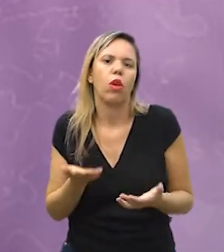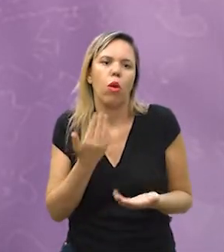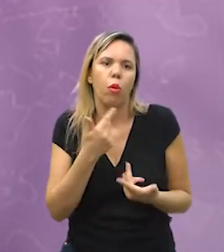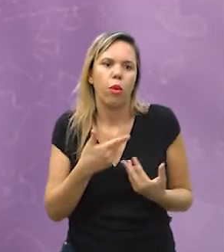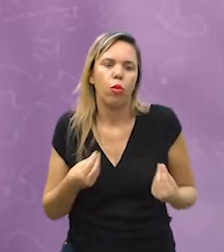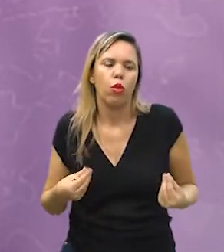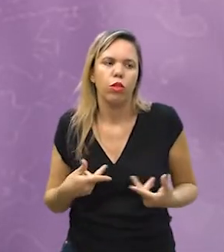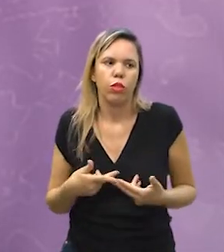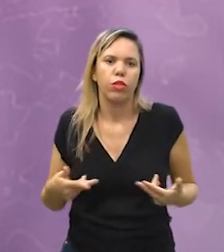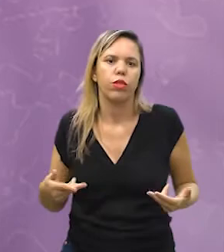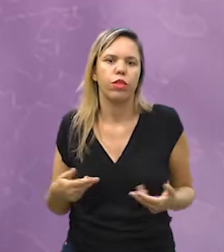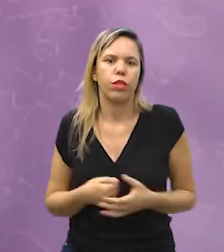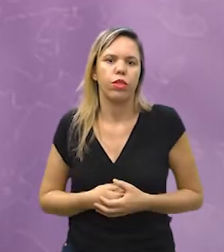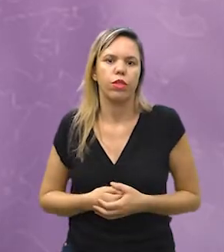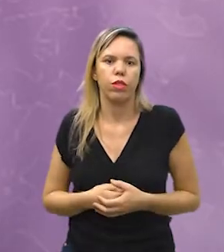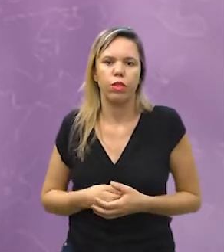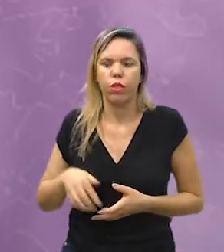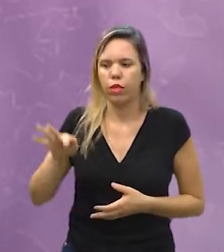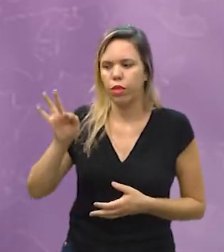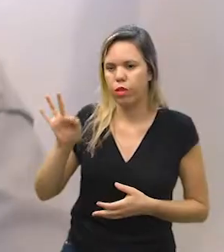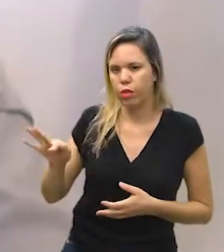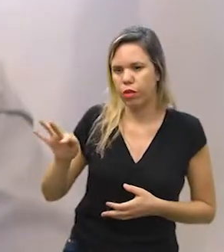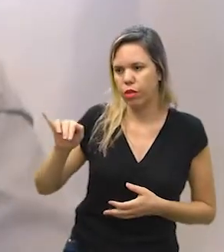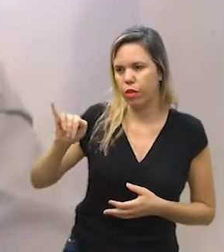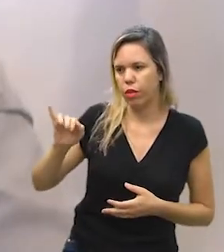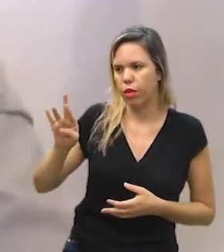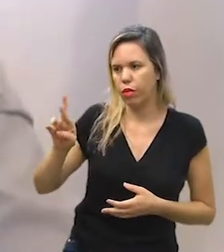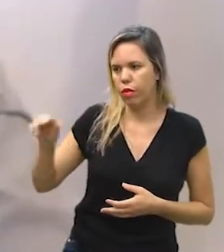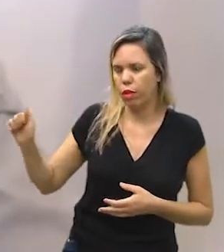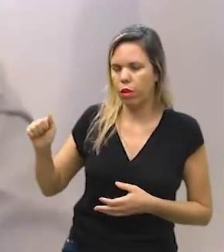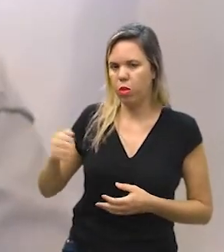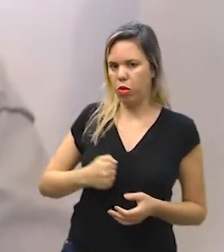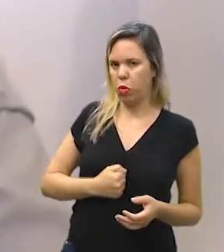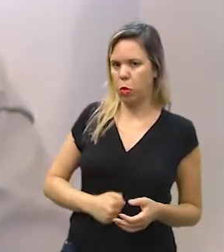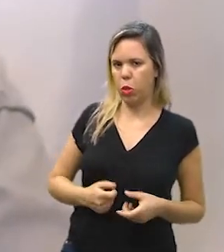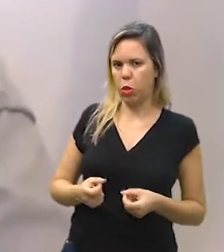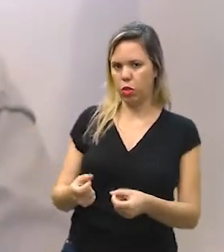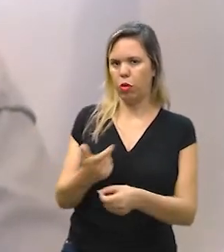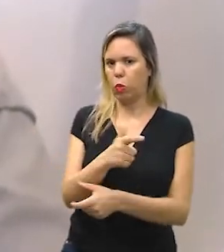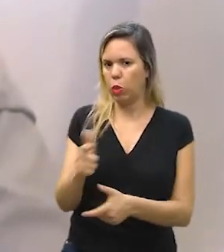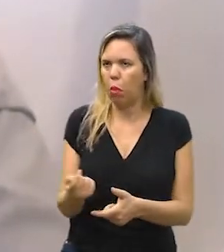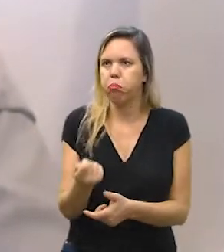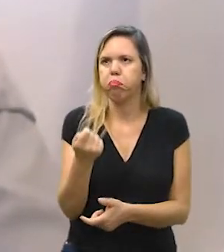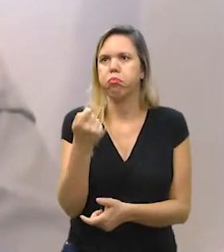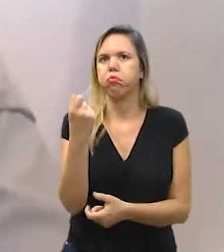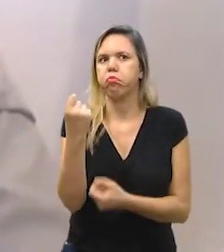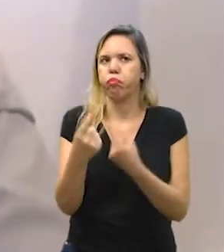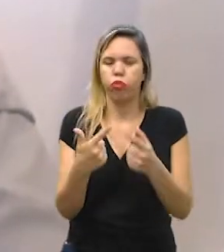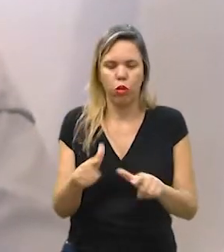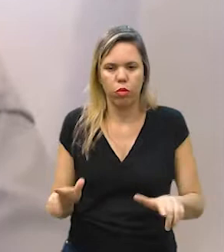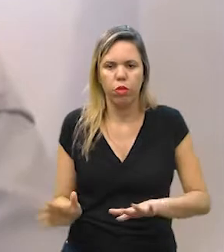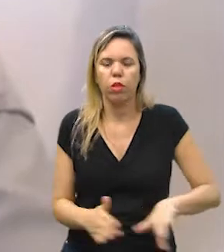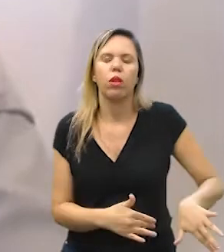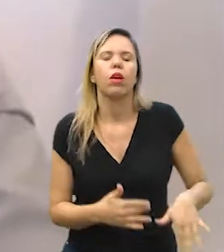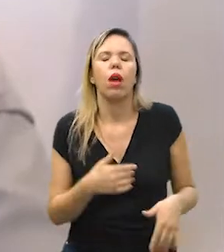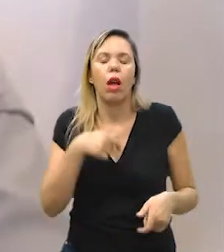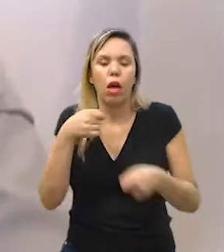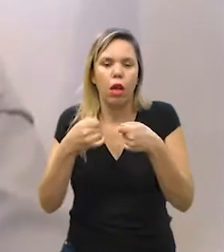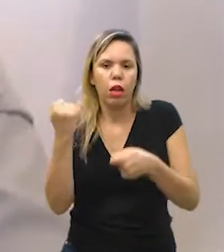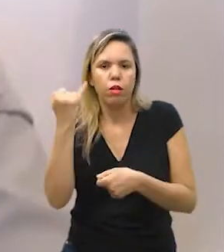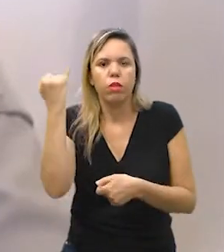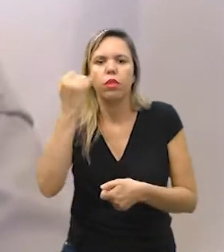rica em fibras, o câncer de intestino é raro. Uma outra coisa, a importância da alimentação